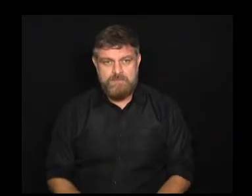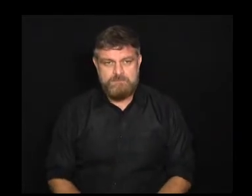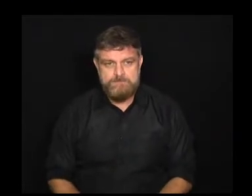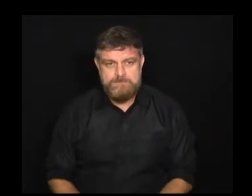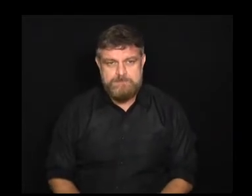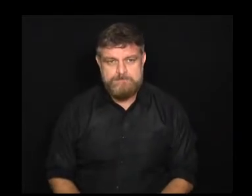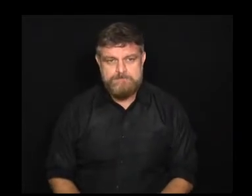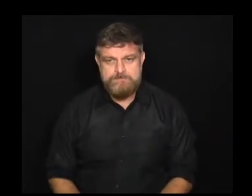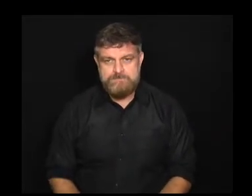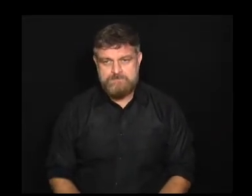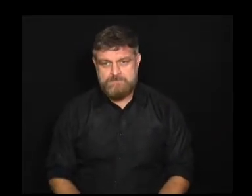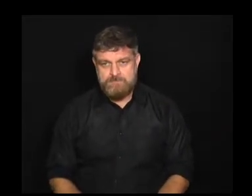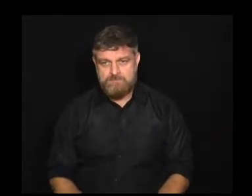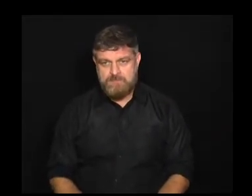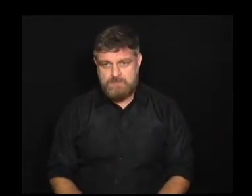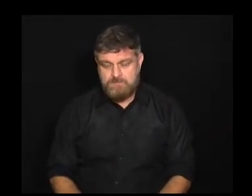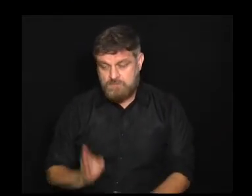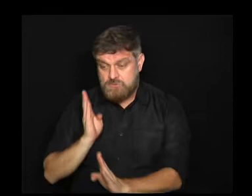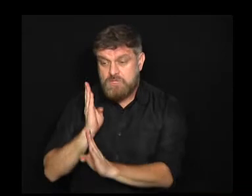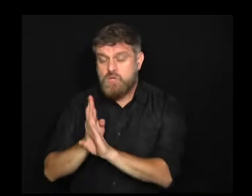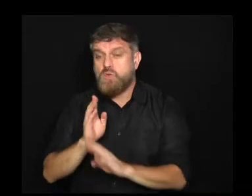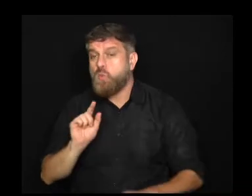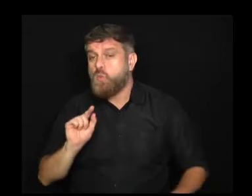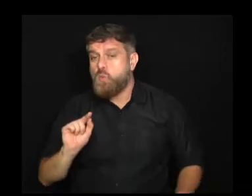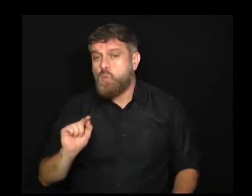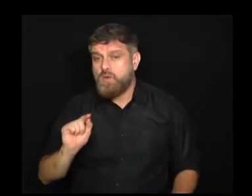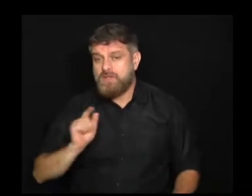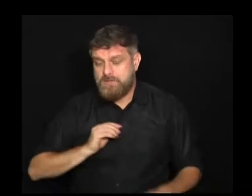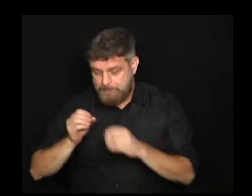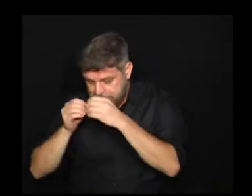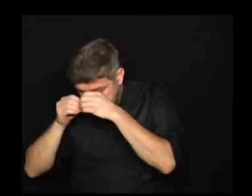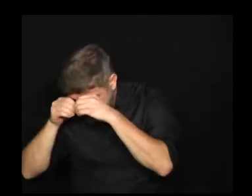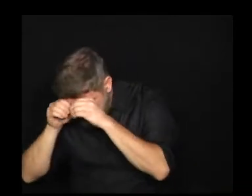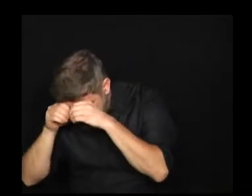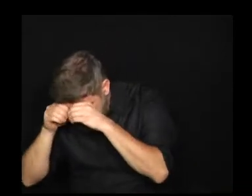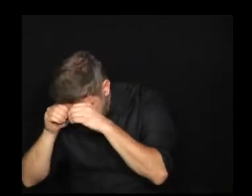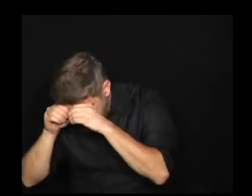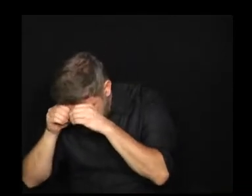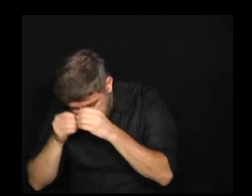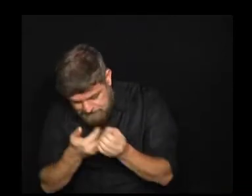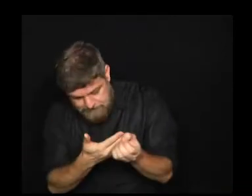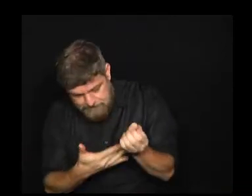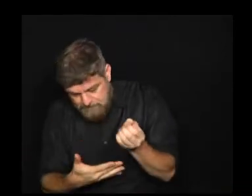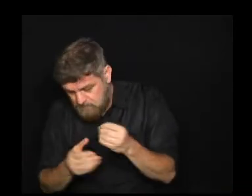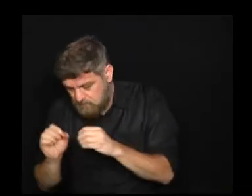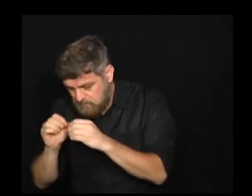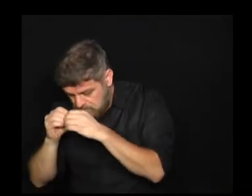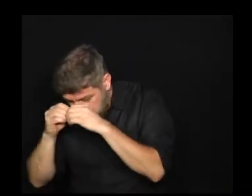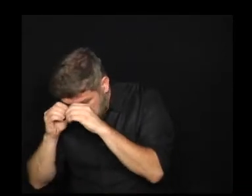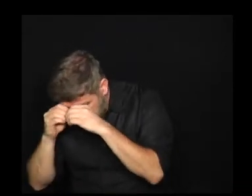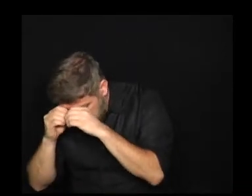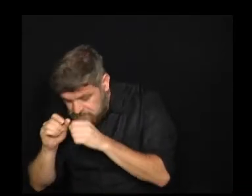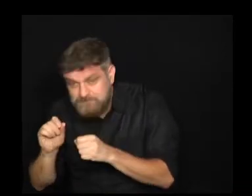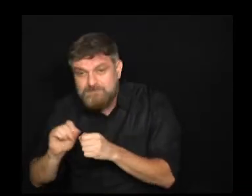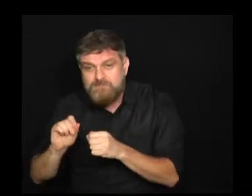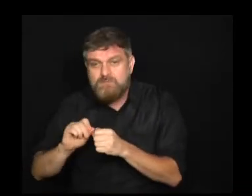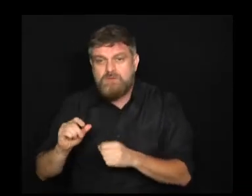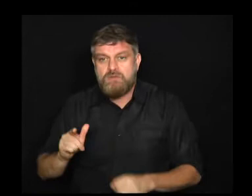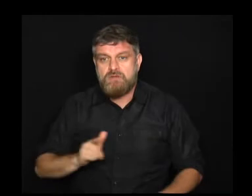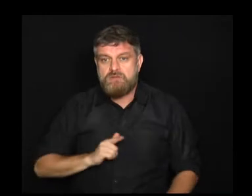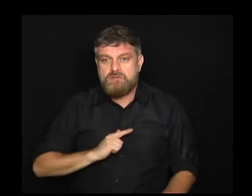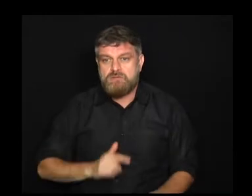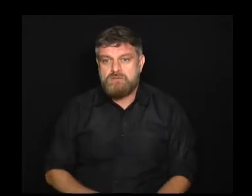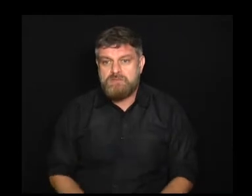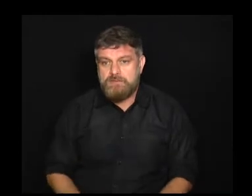incubação. E o diagnóstico é laboratorial, né? O diagnóstico laboratorial é feito através pegar a